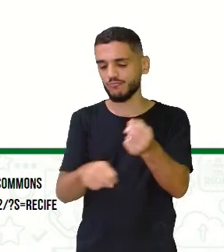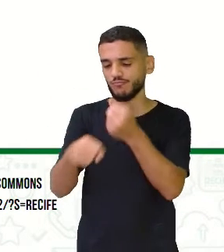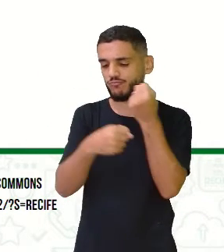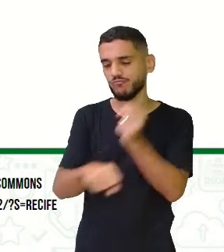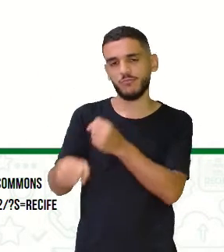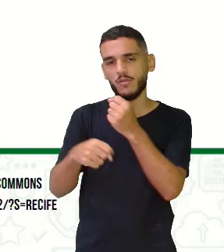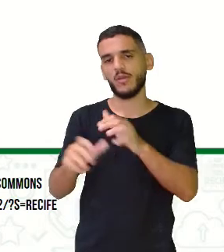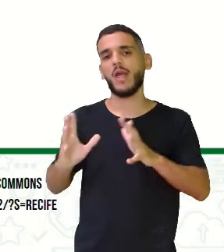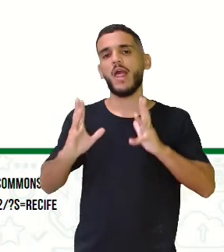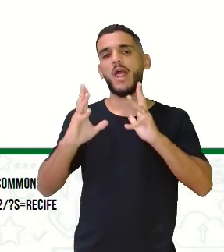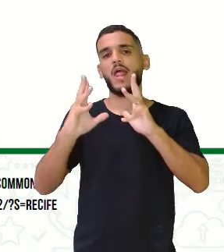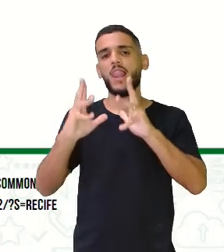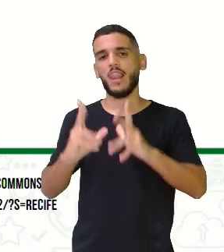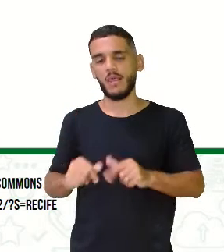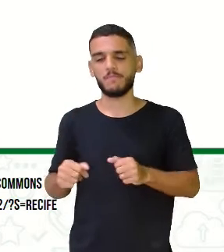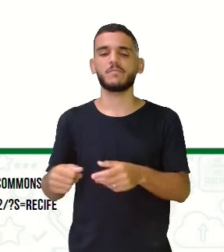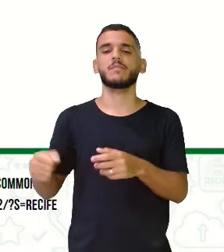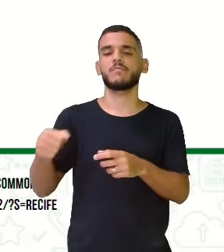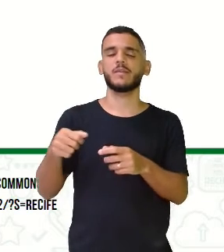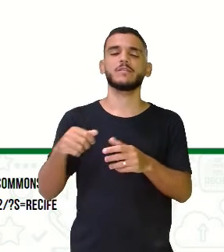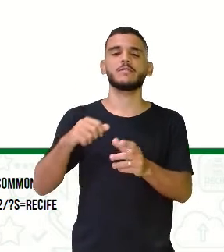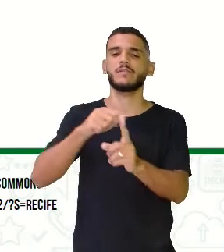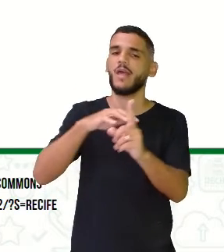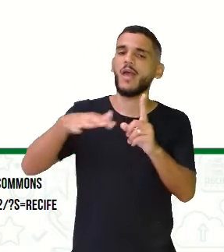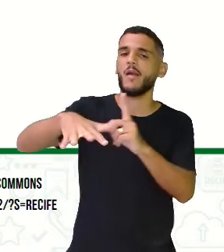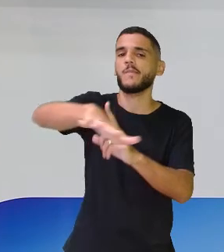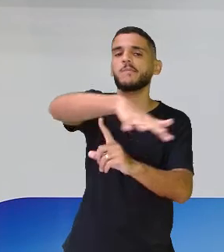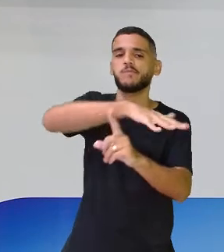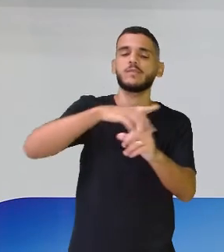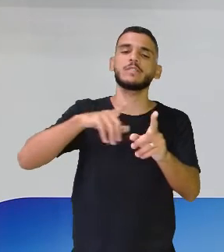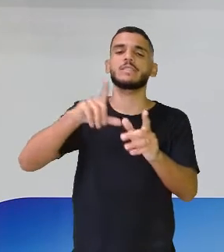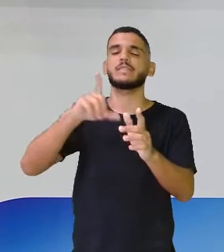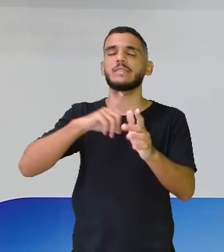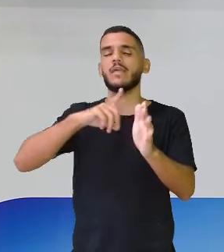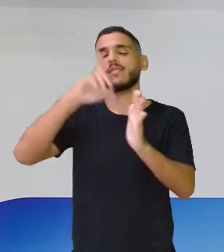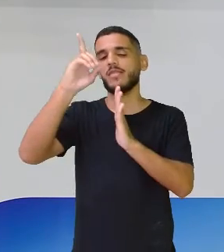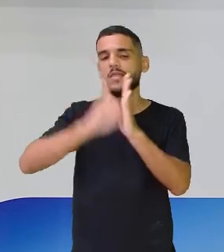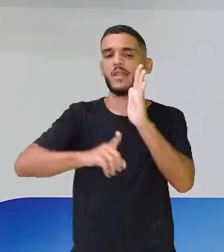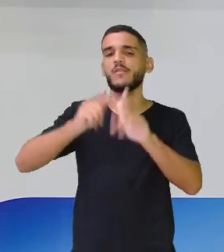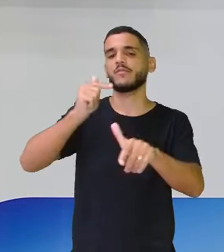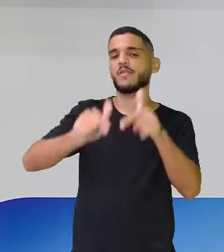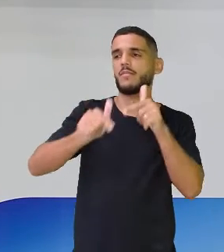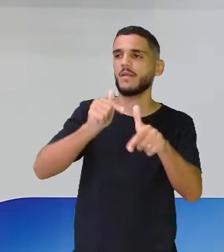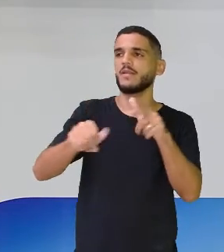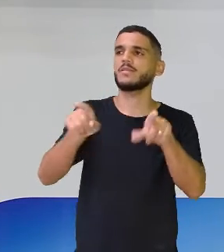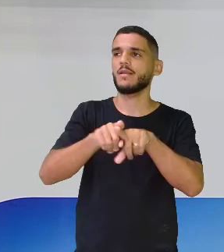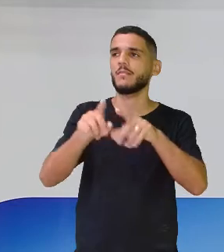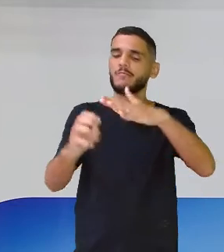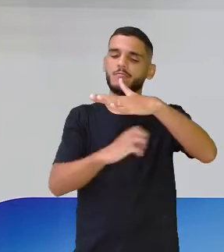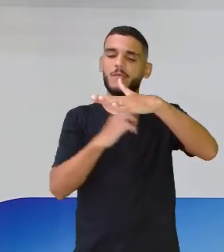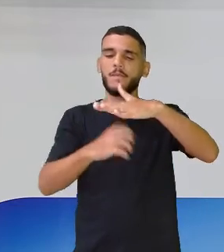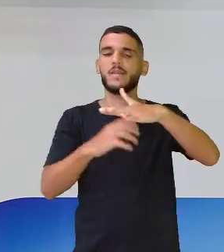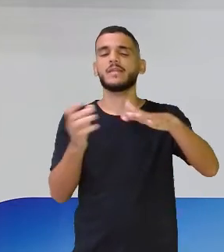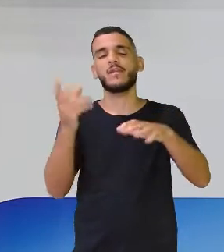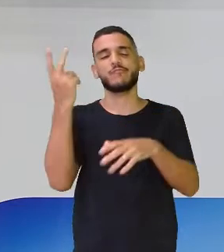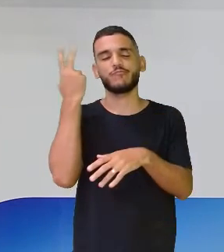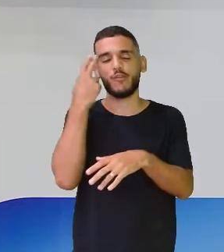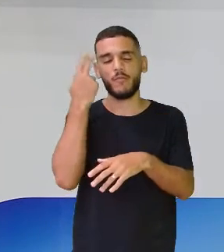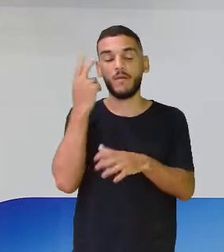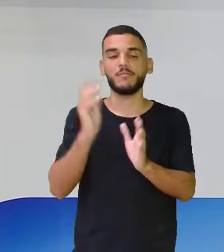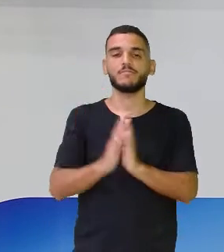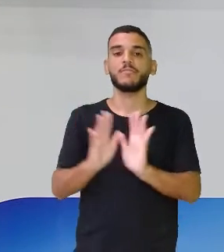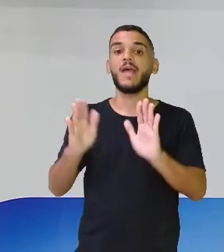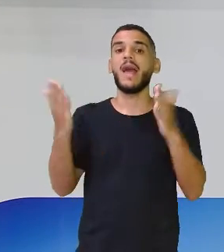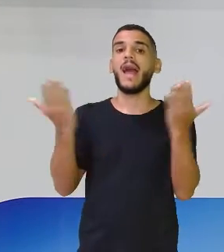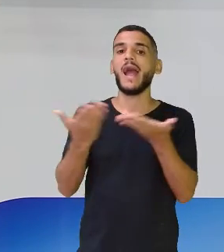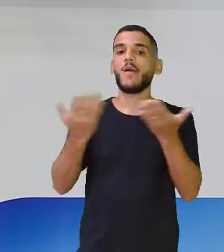a carteira dele assinada, direitos trabalhistas, né? Aí agora a gente vai ver um mesmo